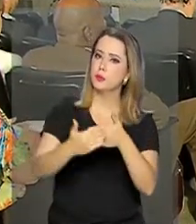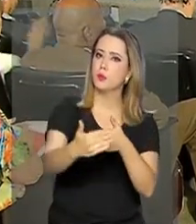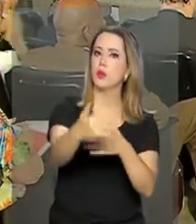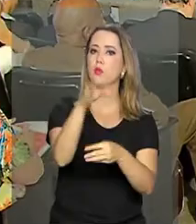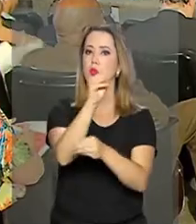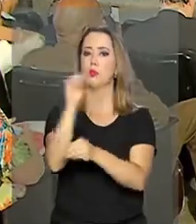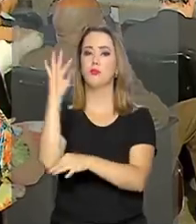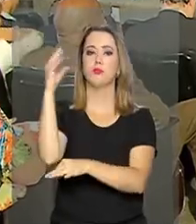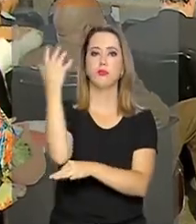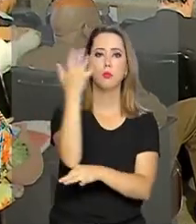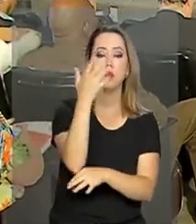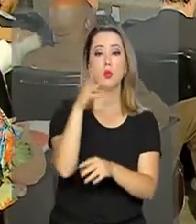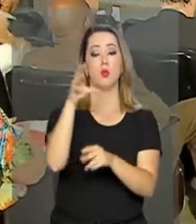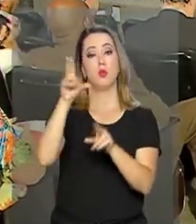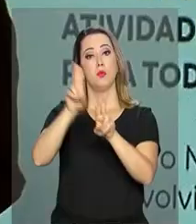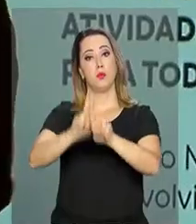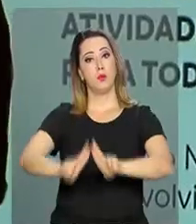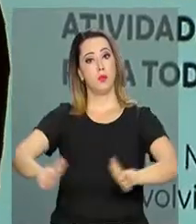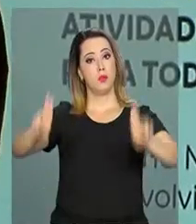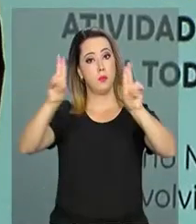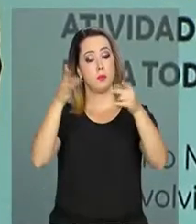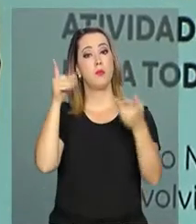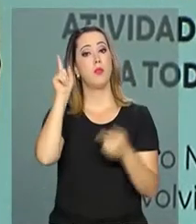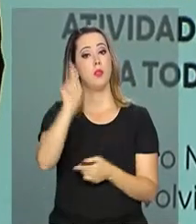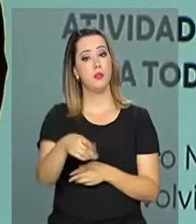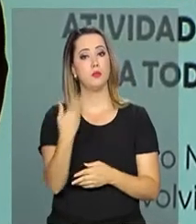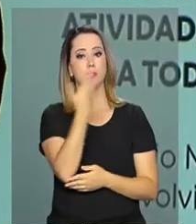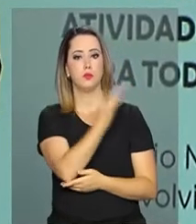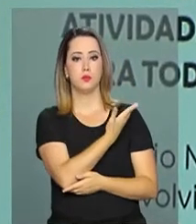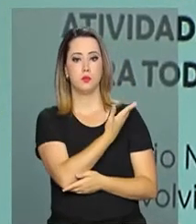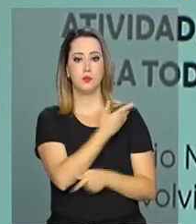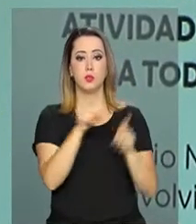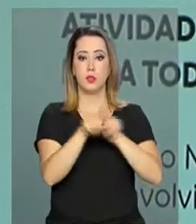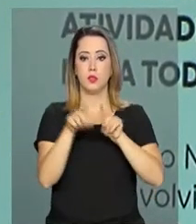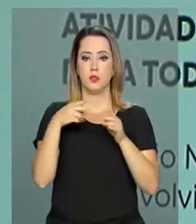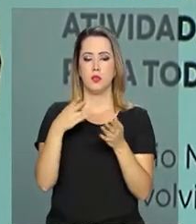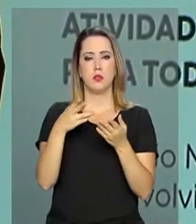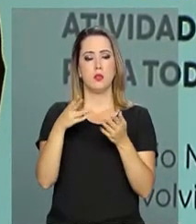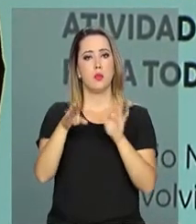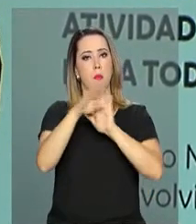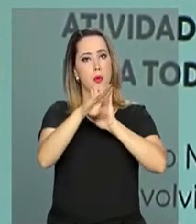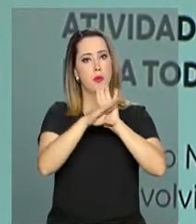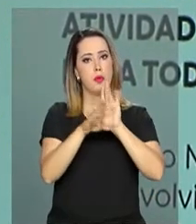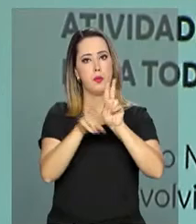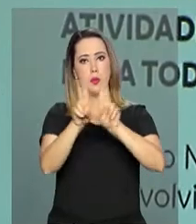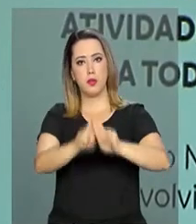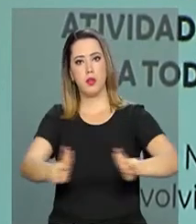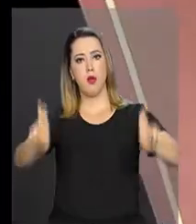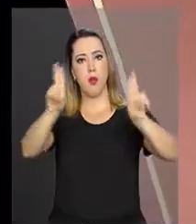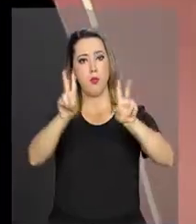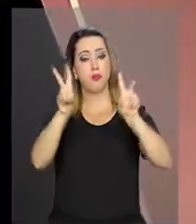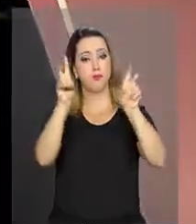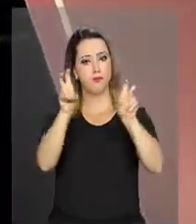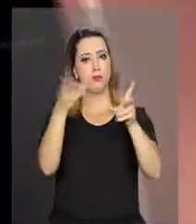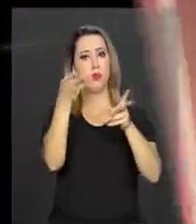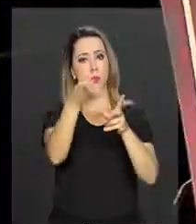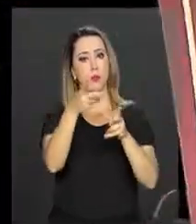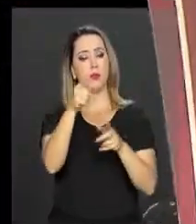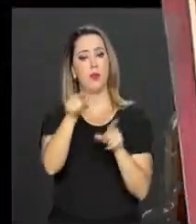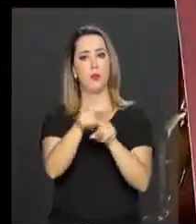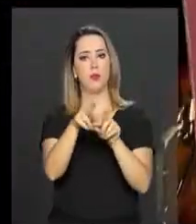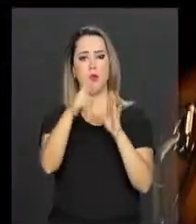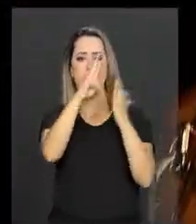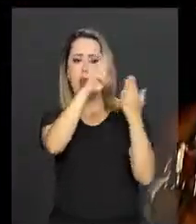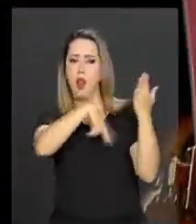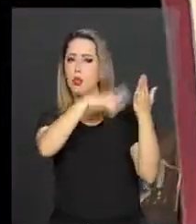sustentável das nações unidas é assim que o pino di programa da onu ligado assunto classifica o relatório